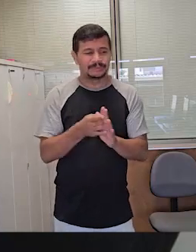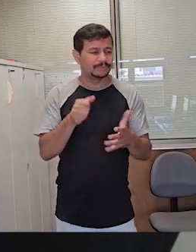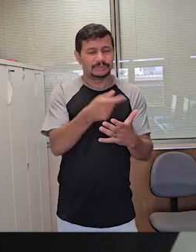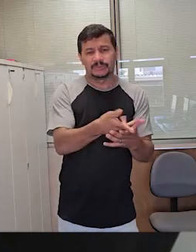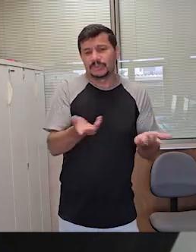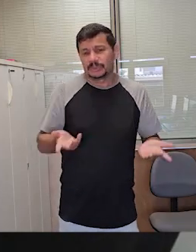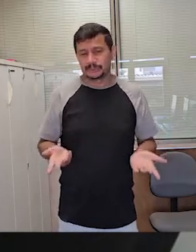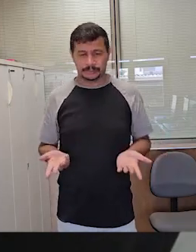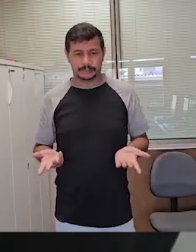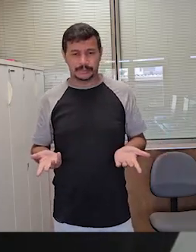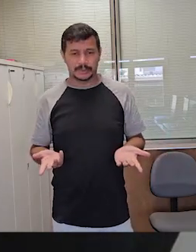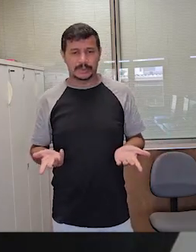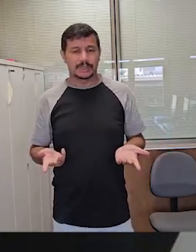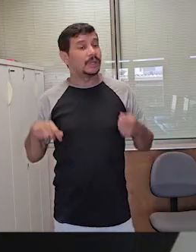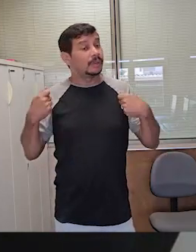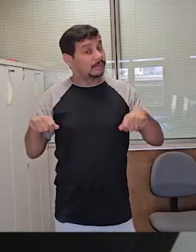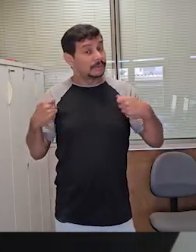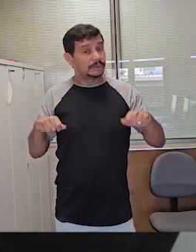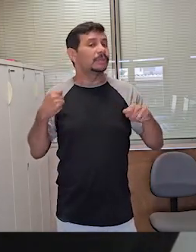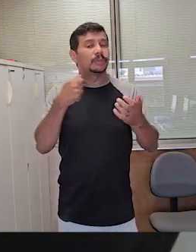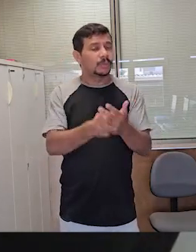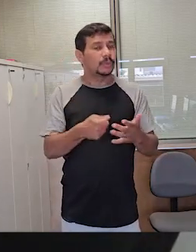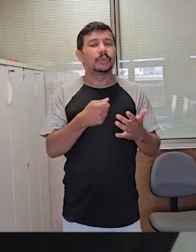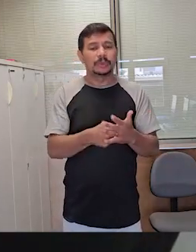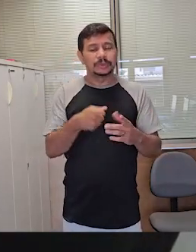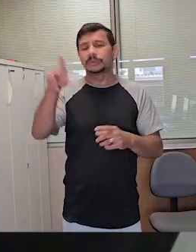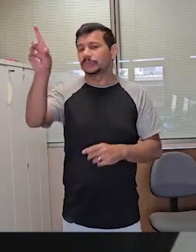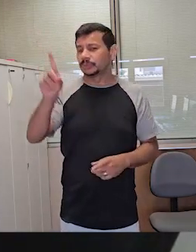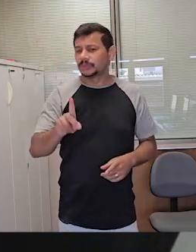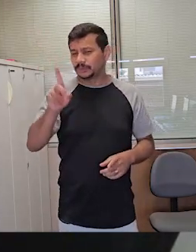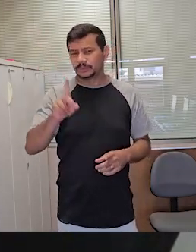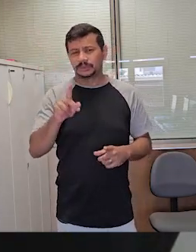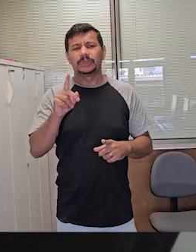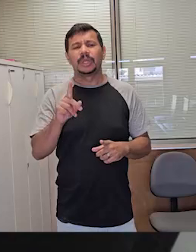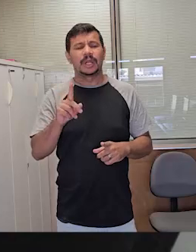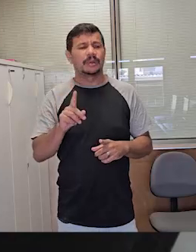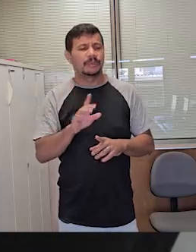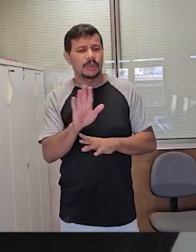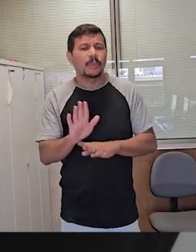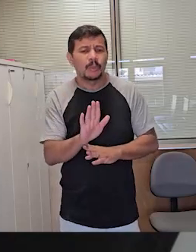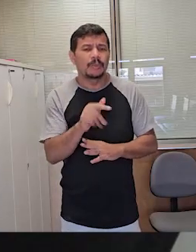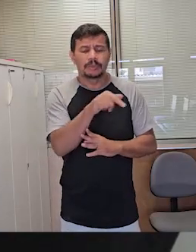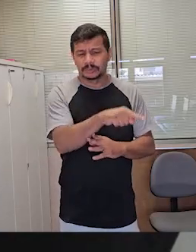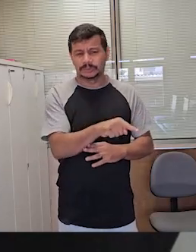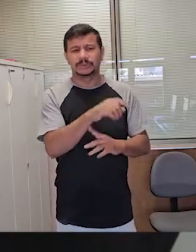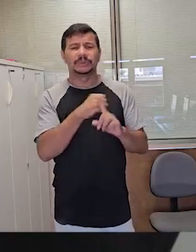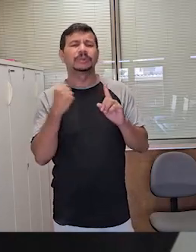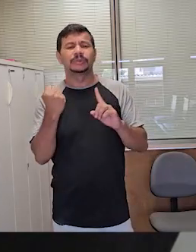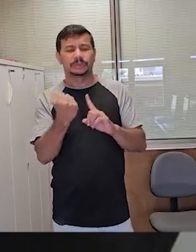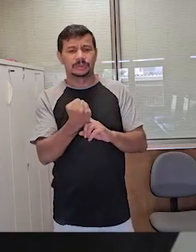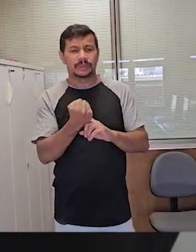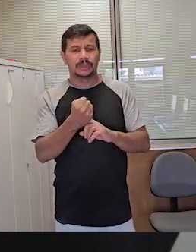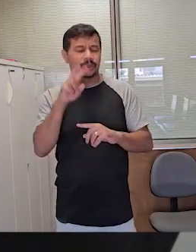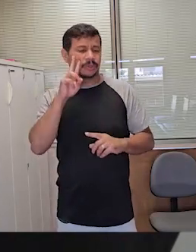disse, nós não somos contra isso, mas nós temos que entender que a sociedade precisa proteção, não podemos largar, como hoje a gente verifica aí